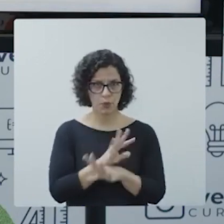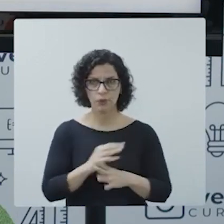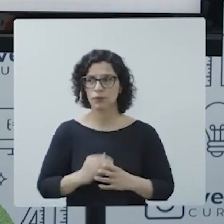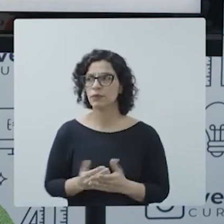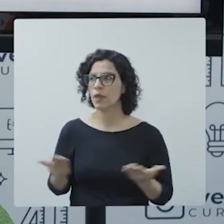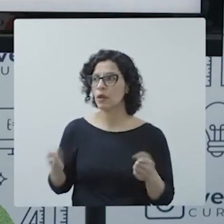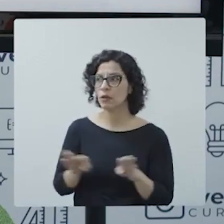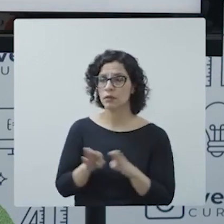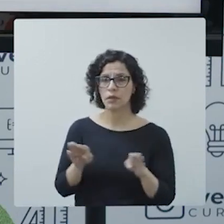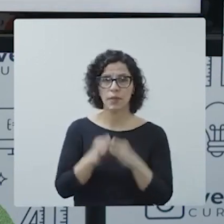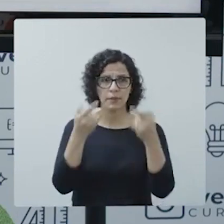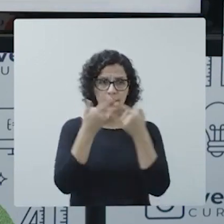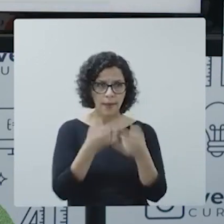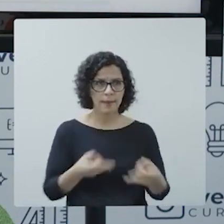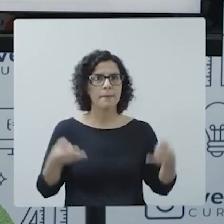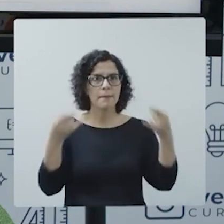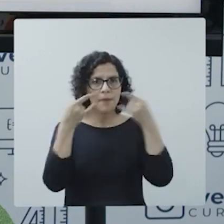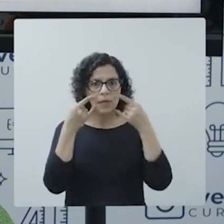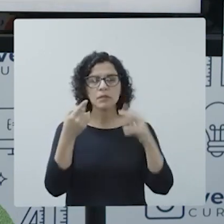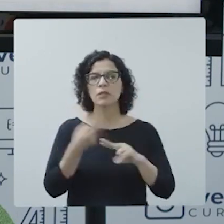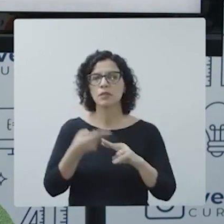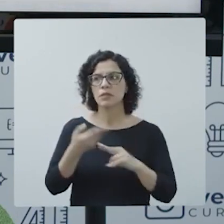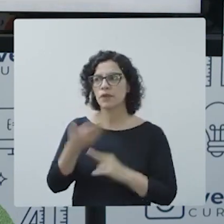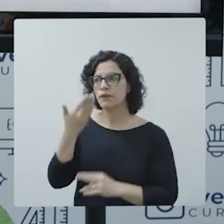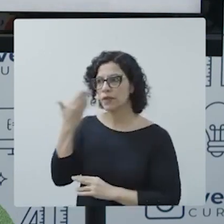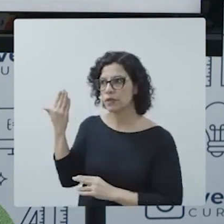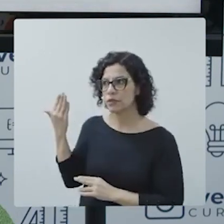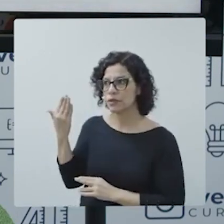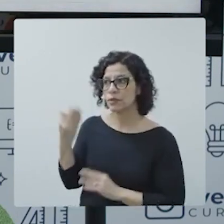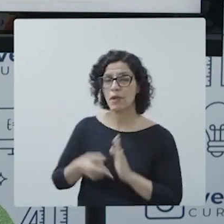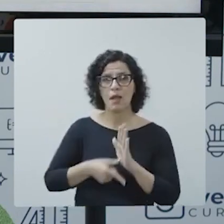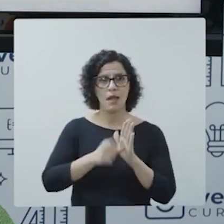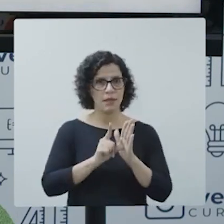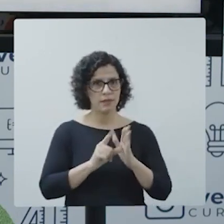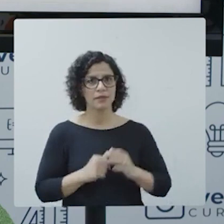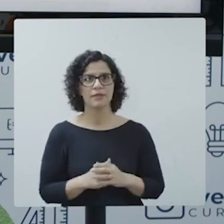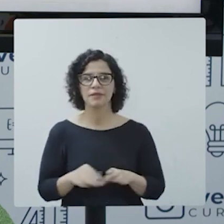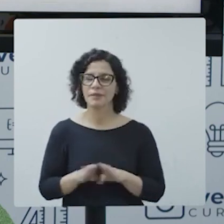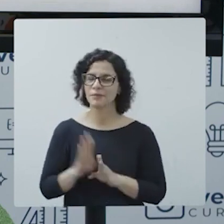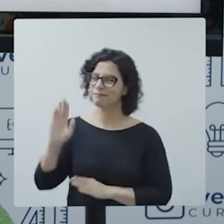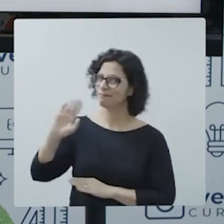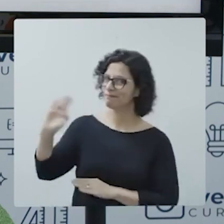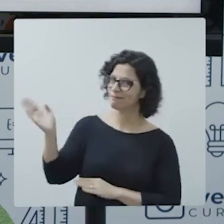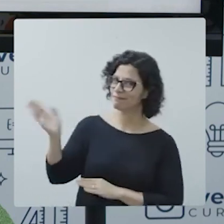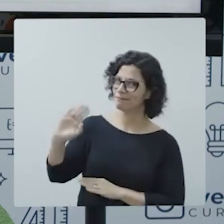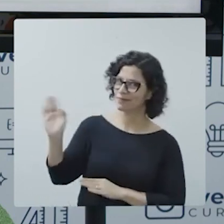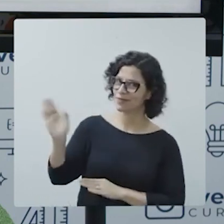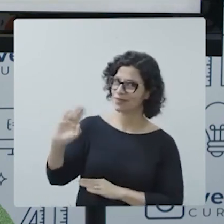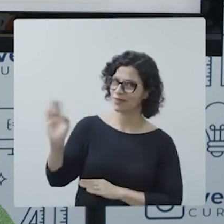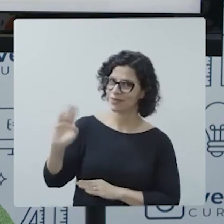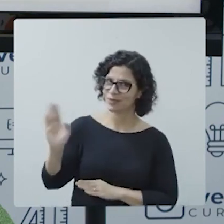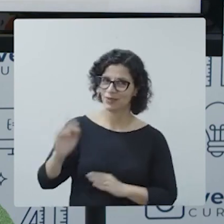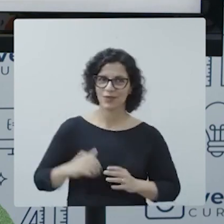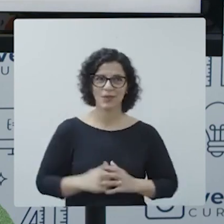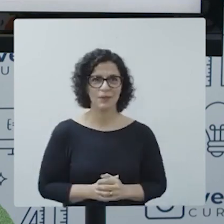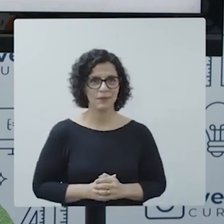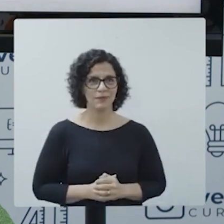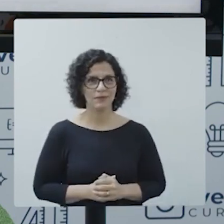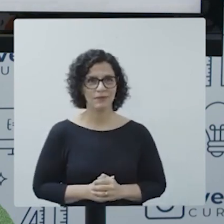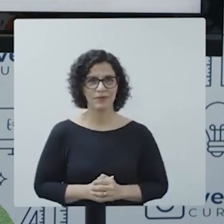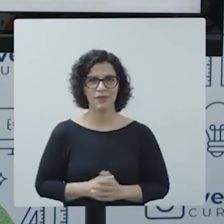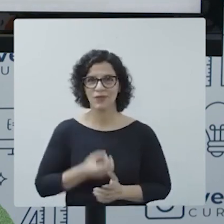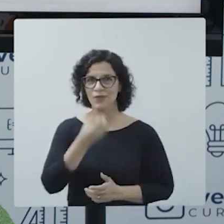e colocar a minha máscara. Mas antes, eu vou deixar aqui um tchau.